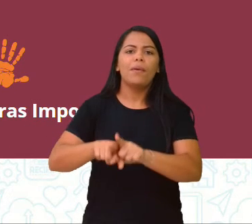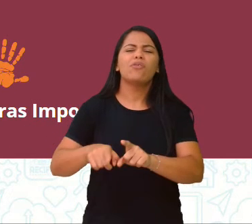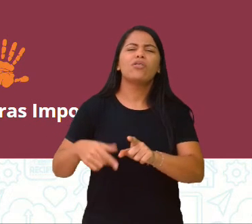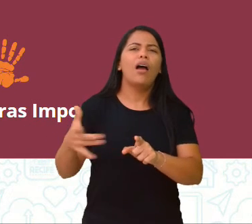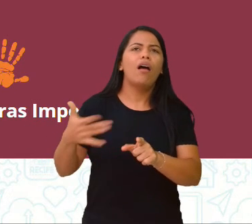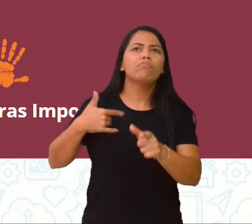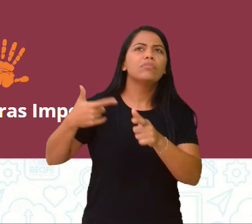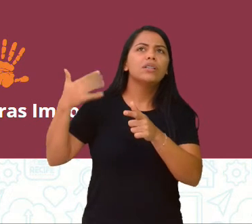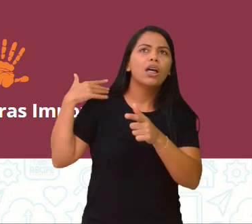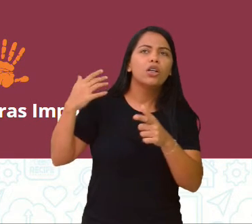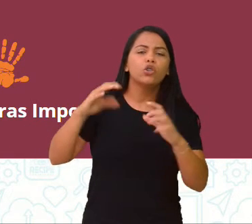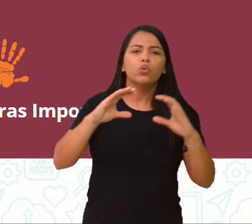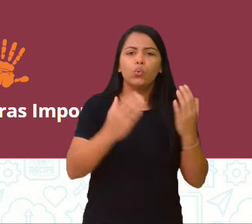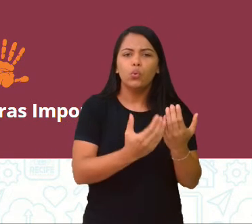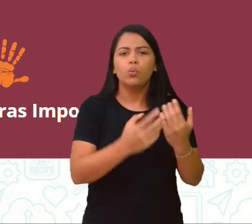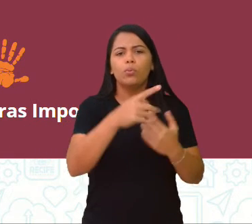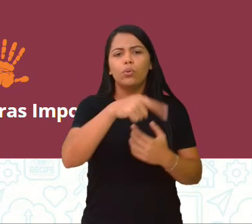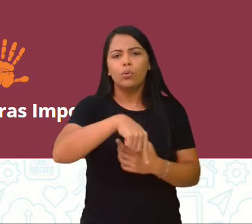os quilombos,